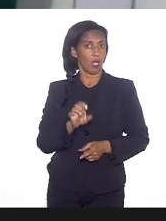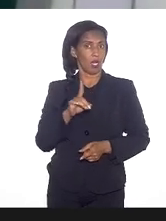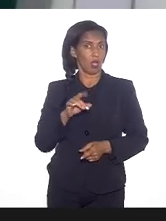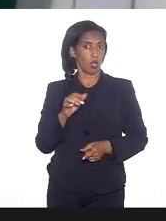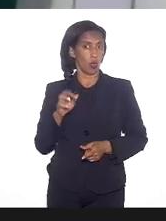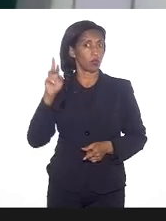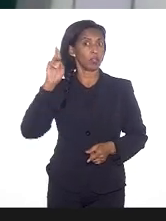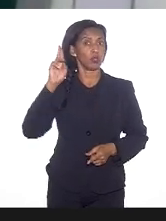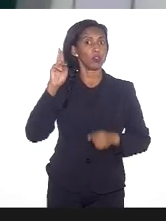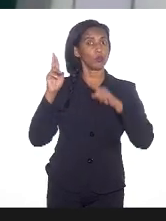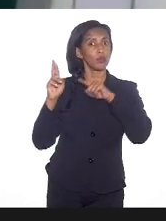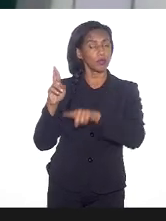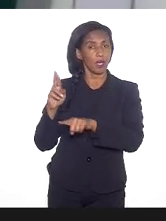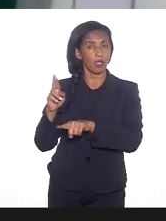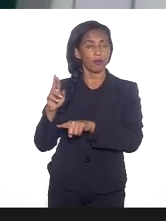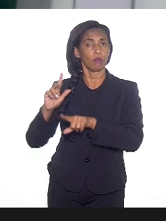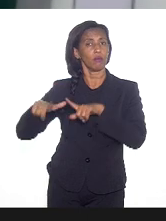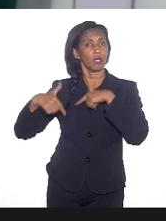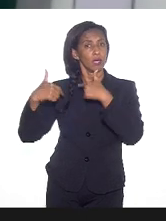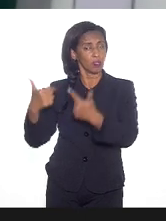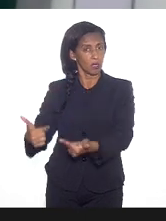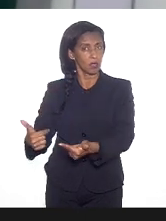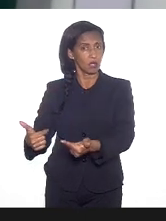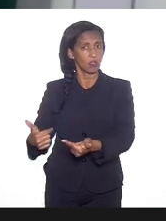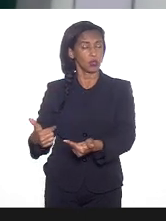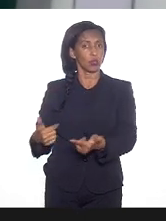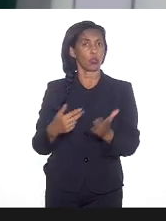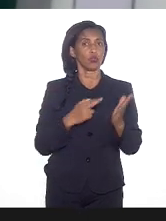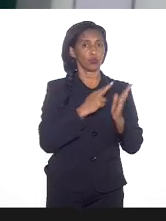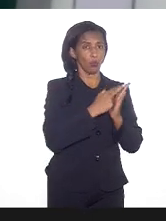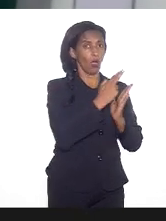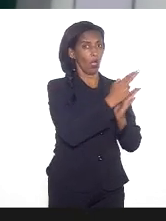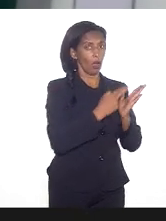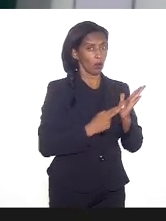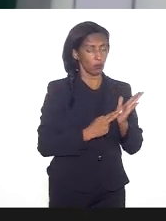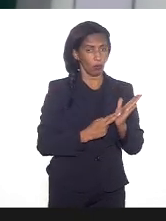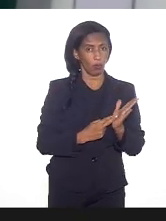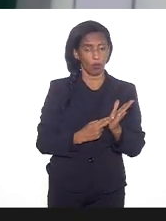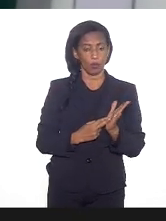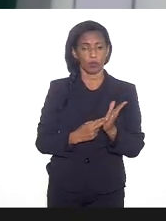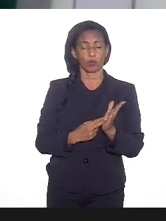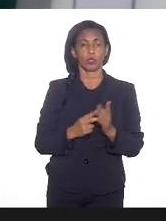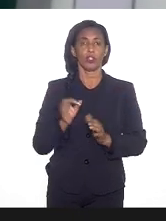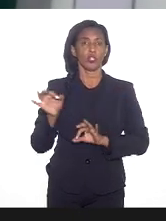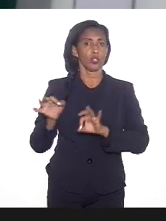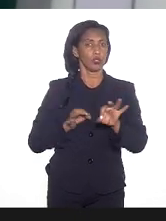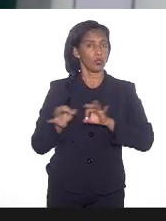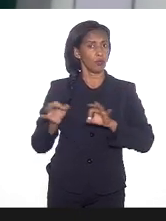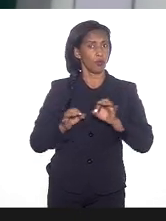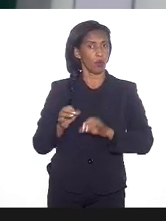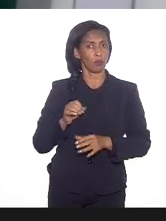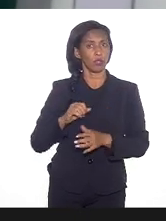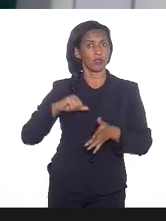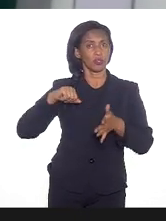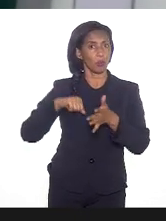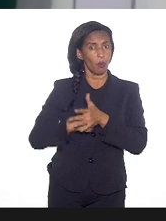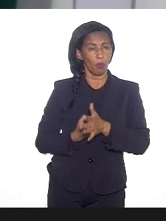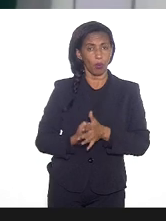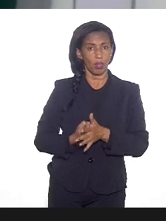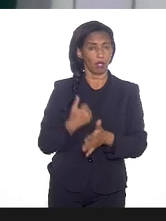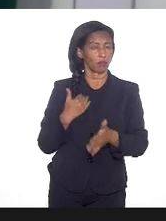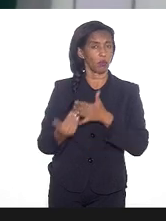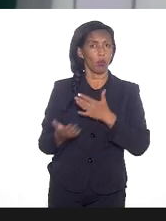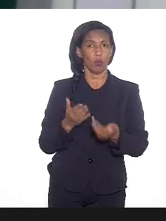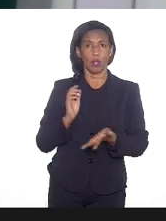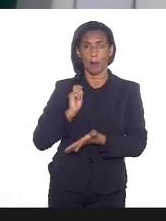sejam responsabilizados pelos atos narrados no presente relatório, de modo que A, sejam interrompidos quaisquer pagamentos